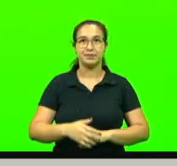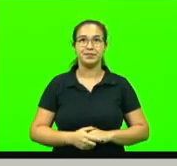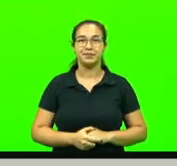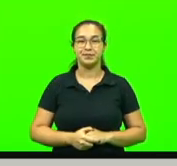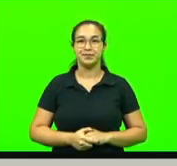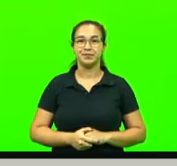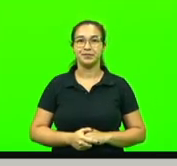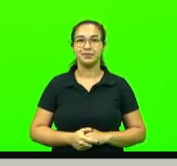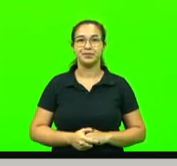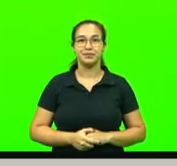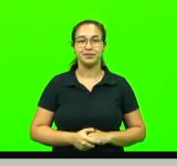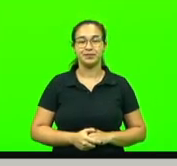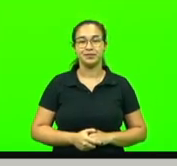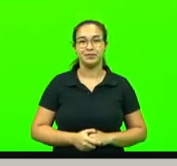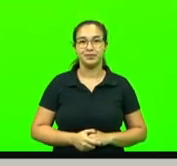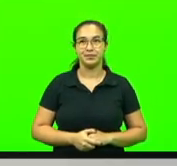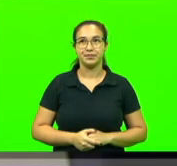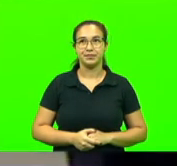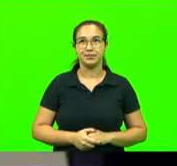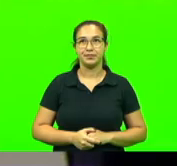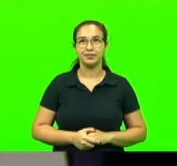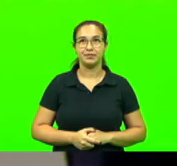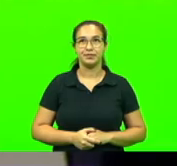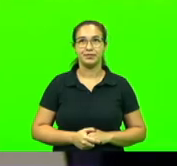de Constituição e Justiça.